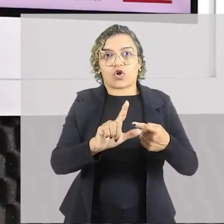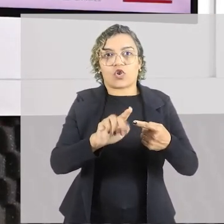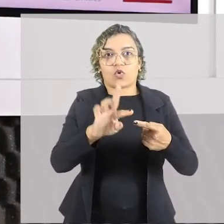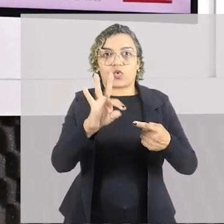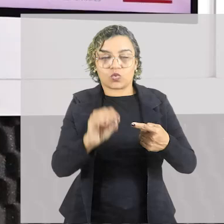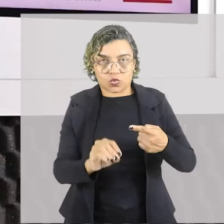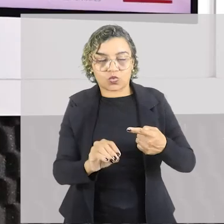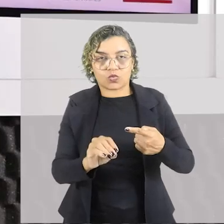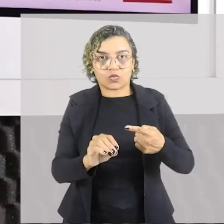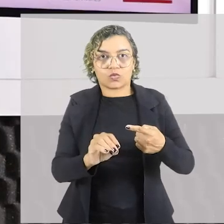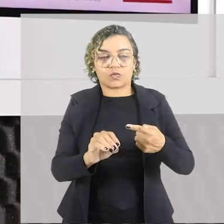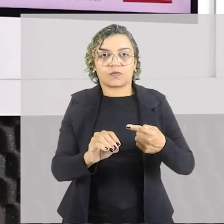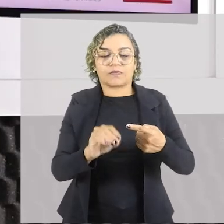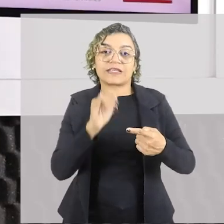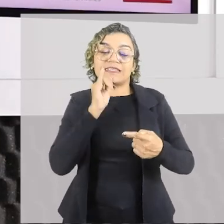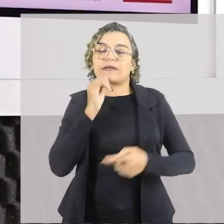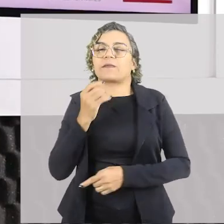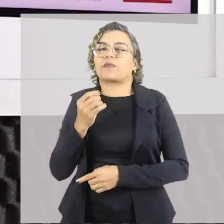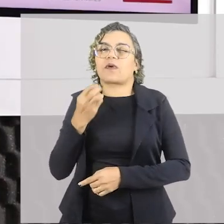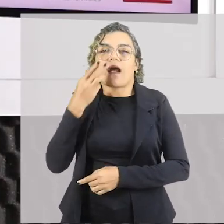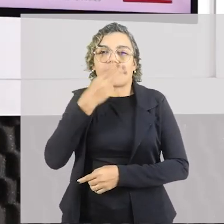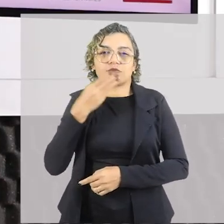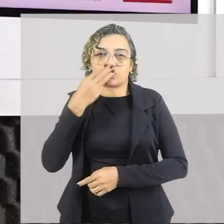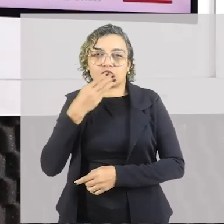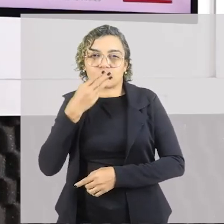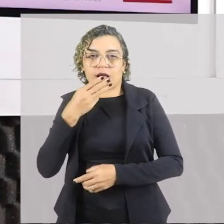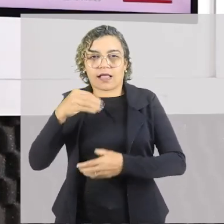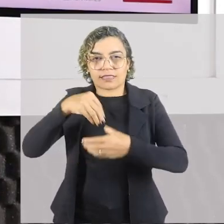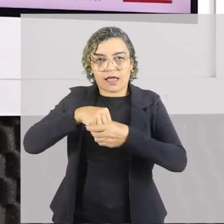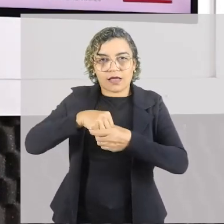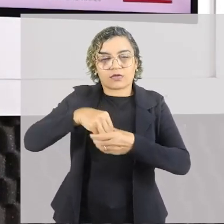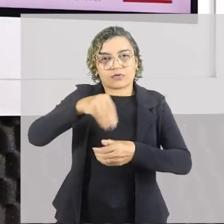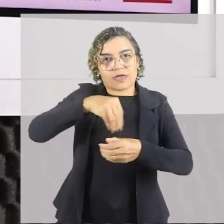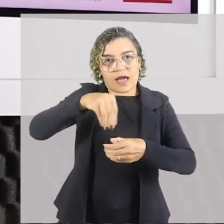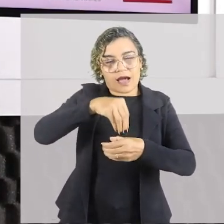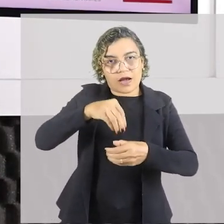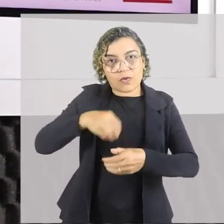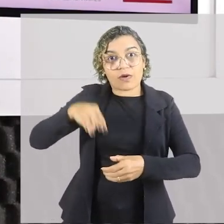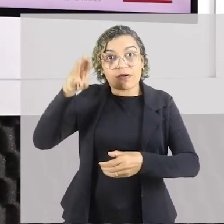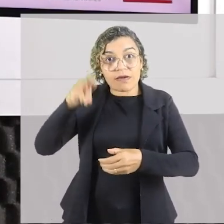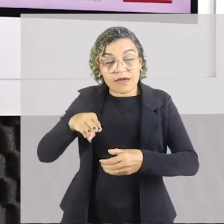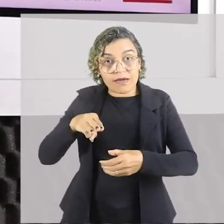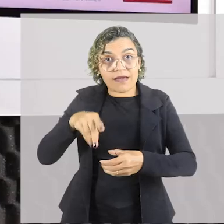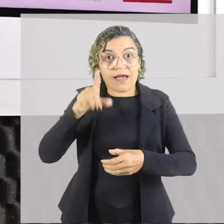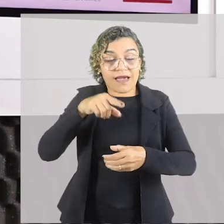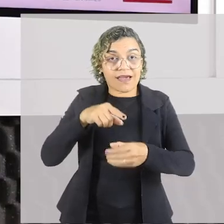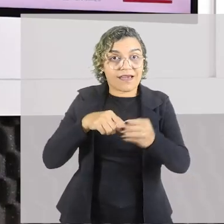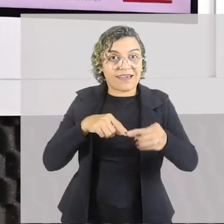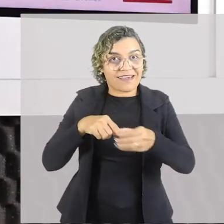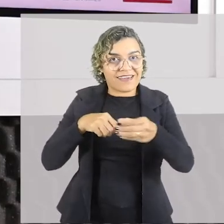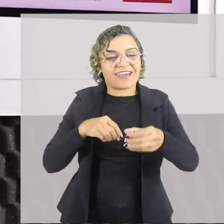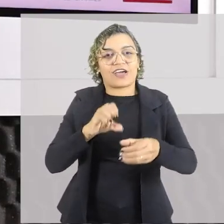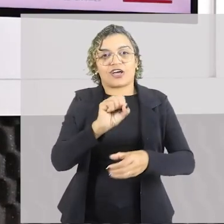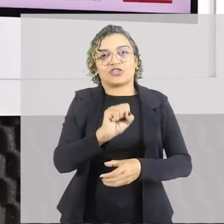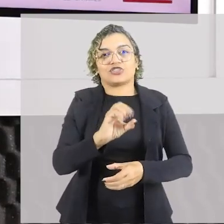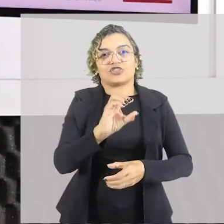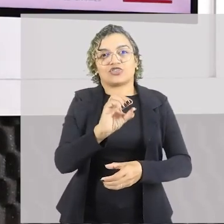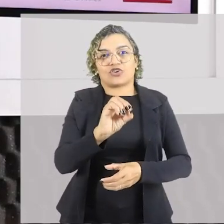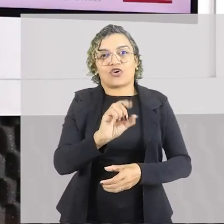açúcar. O açúcar se dissolveu na água, soluto. Quem dissolveu o açúcar? A água, solvente. Show,